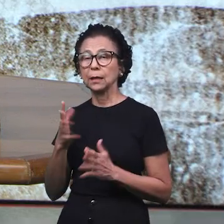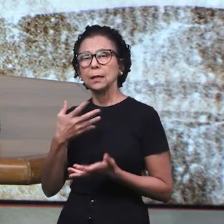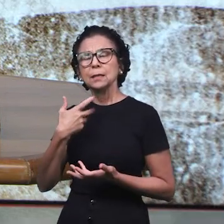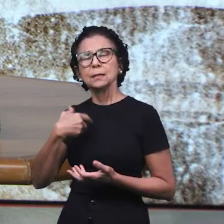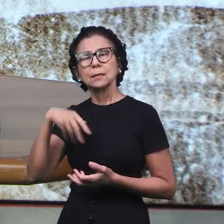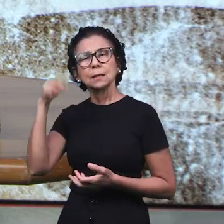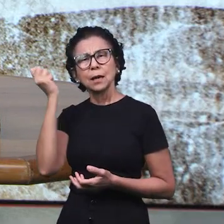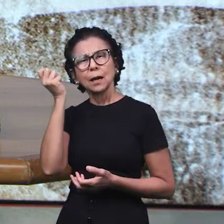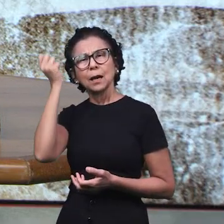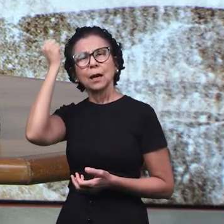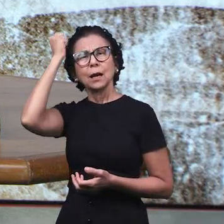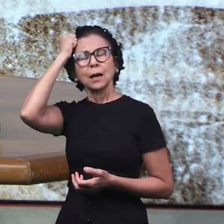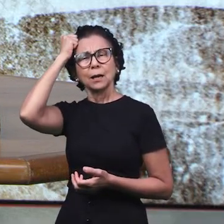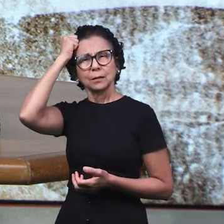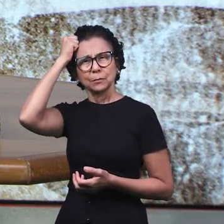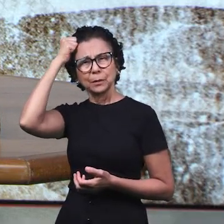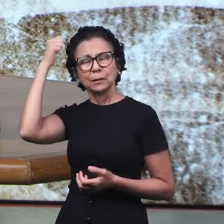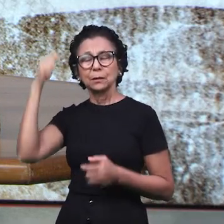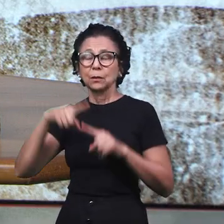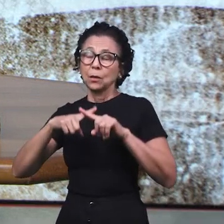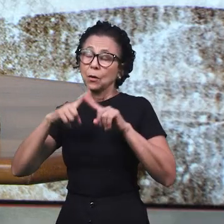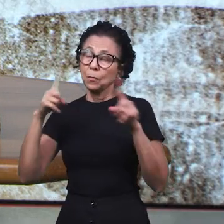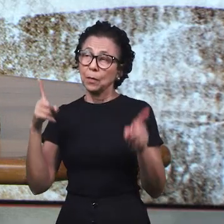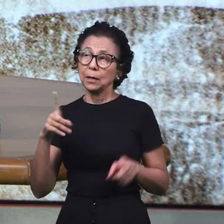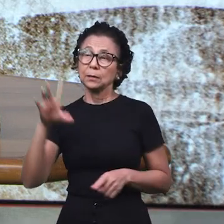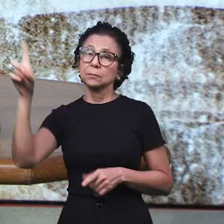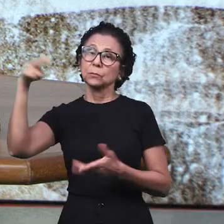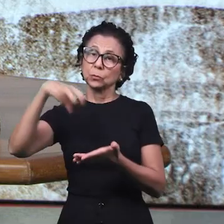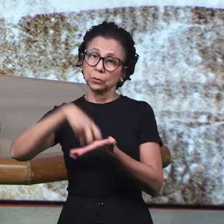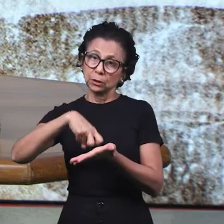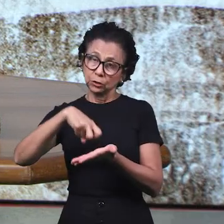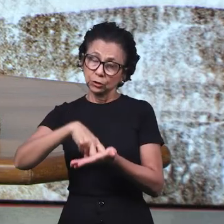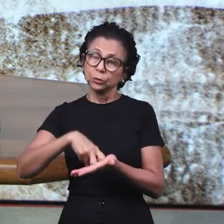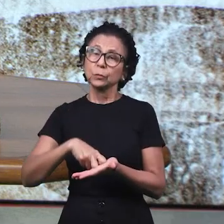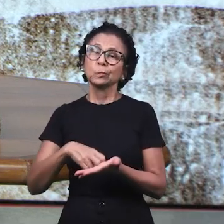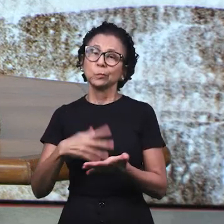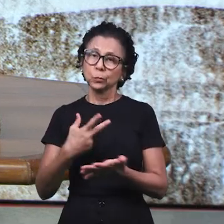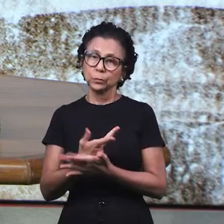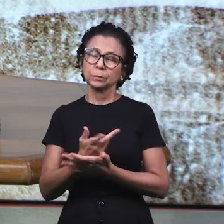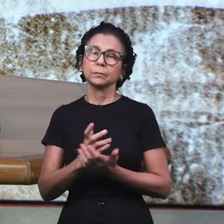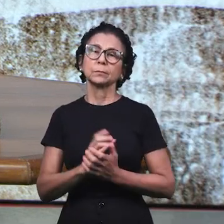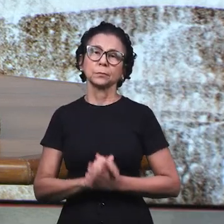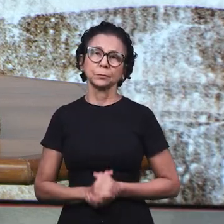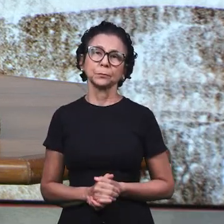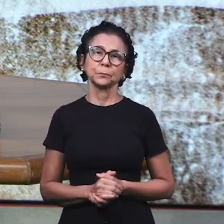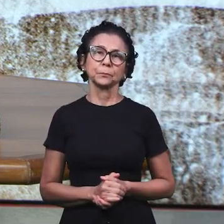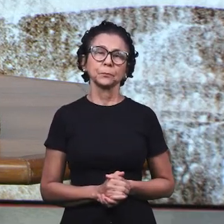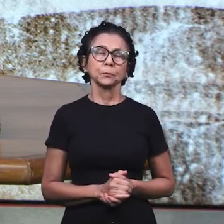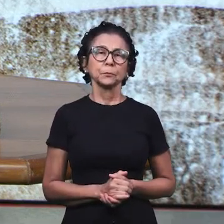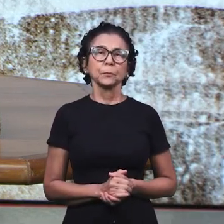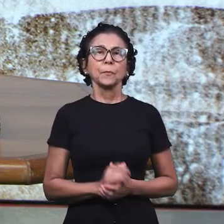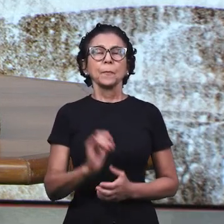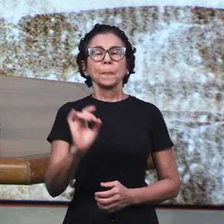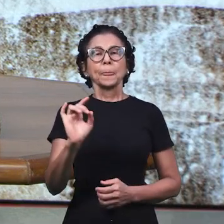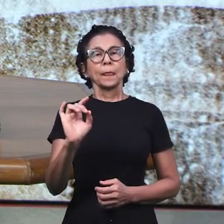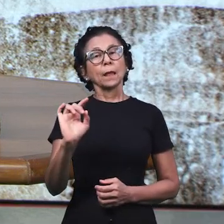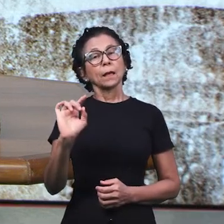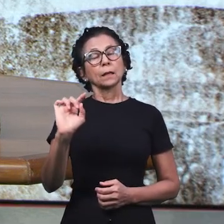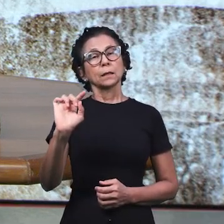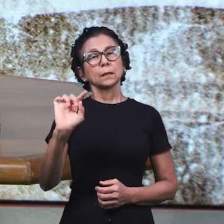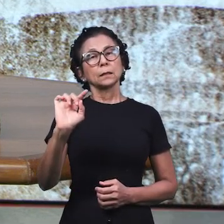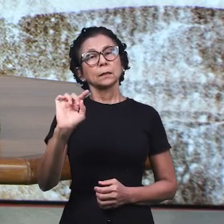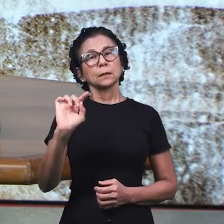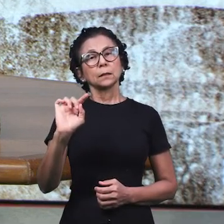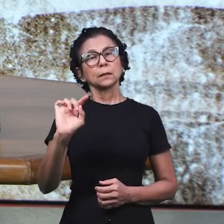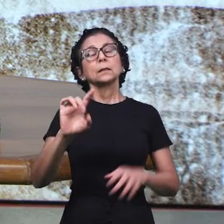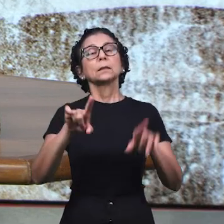Senhor dissera pela palavra do profeta Natã. E depois disso, nós lemos